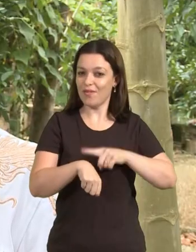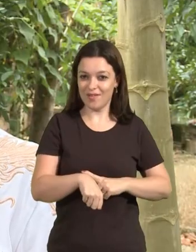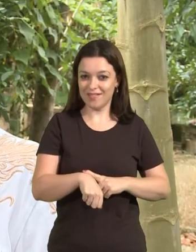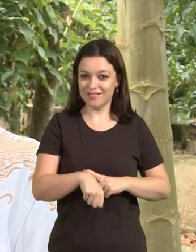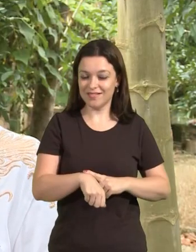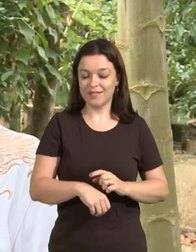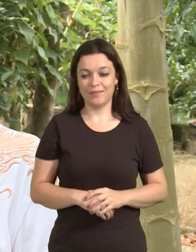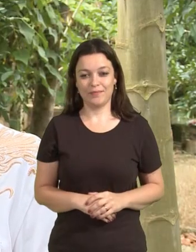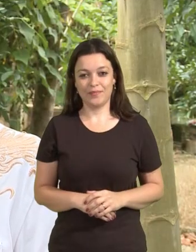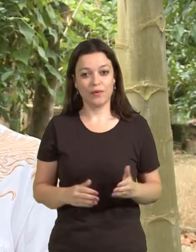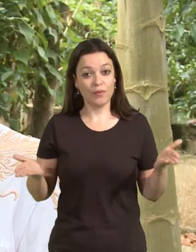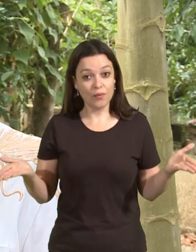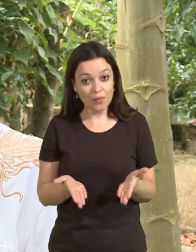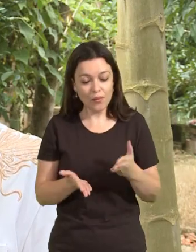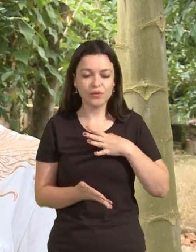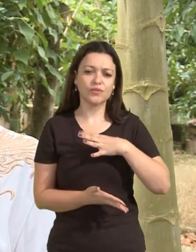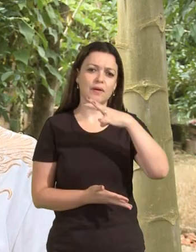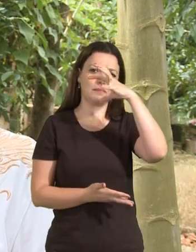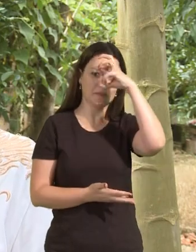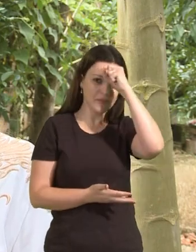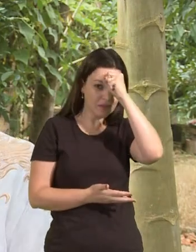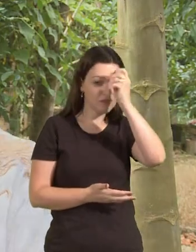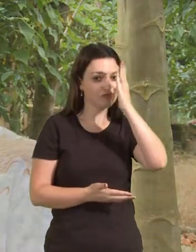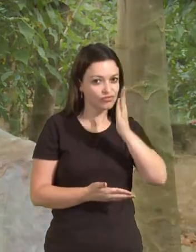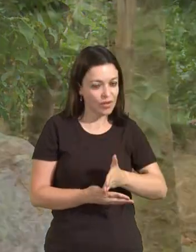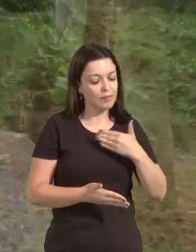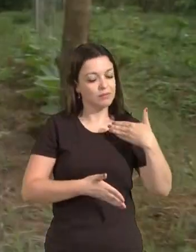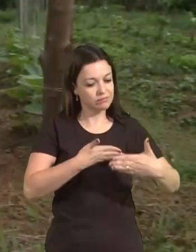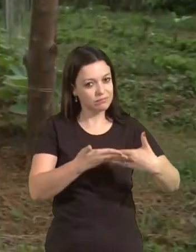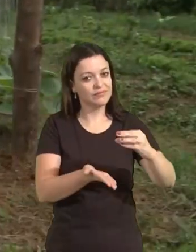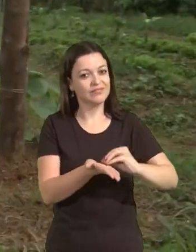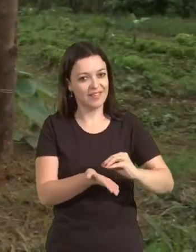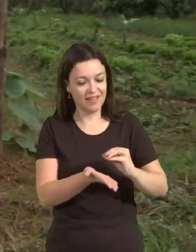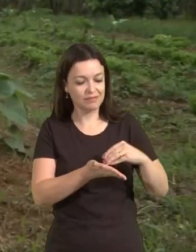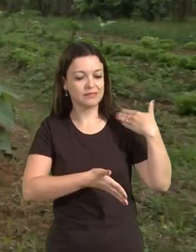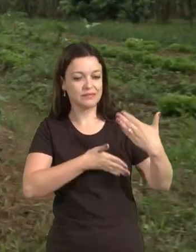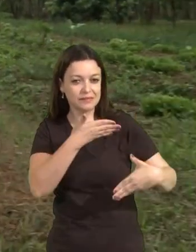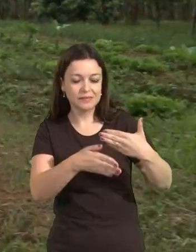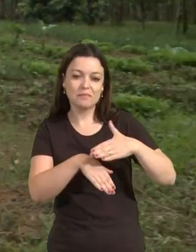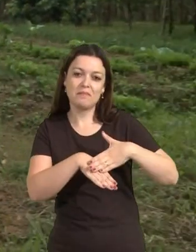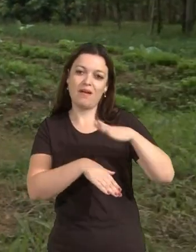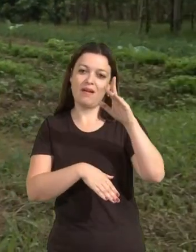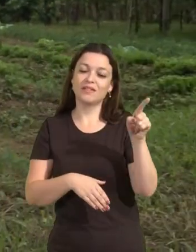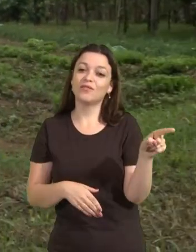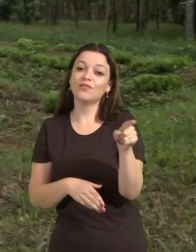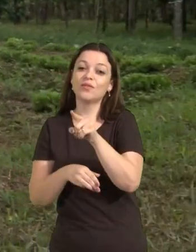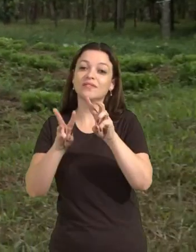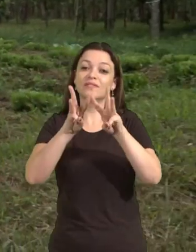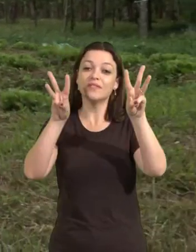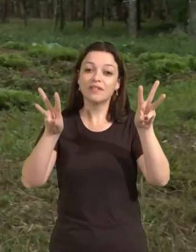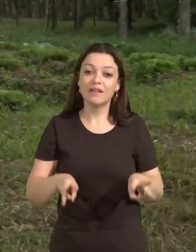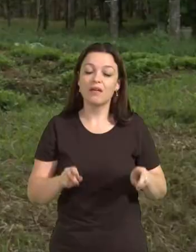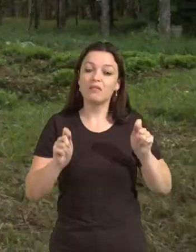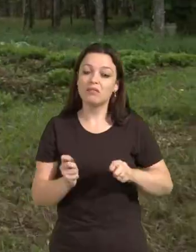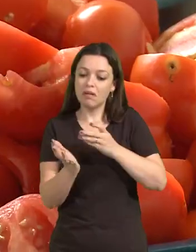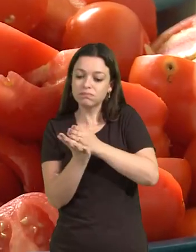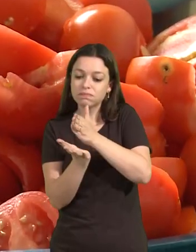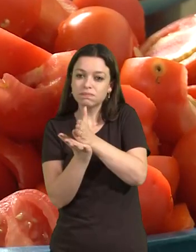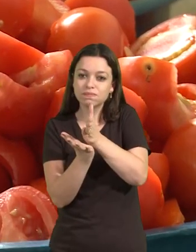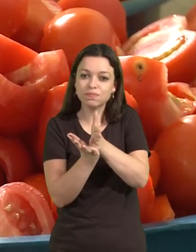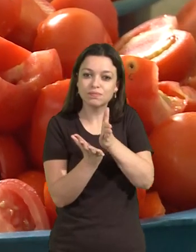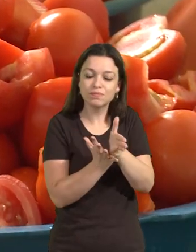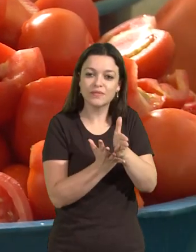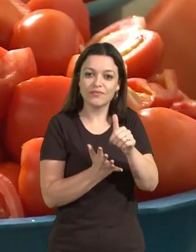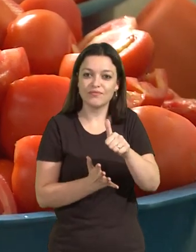hoje nós temos que aprender bastante, mas tem muito que aprender com vocês, sabe? Porque vocês têm, acho que vocês atuam em várias áreas.